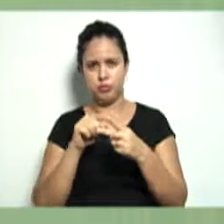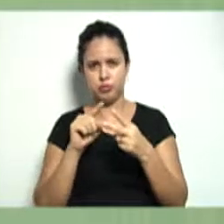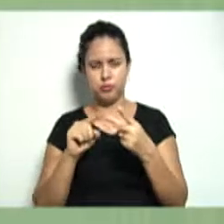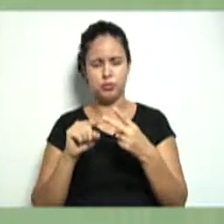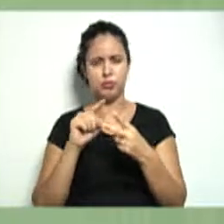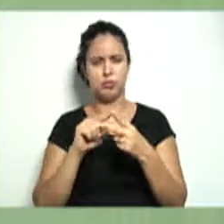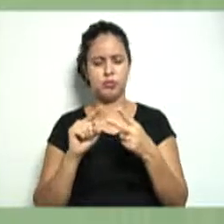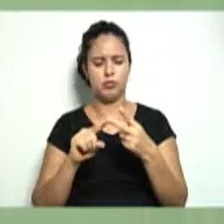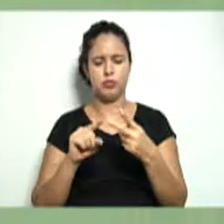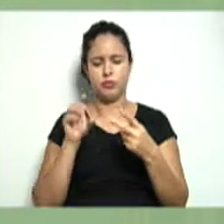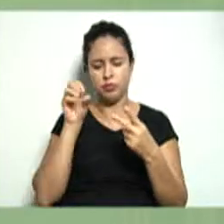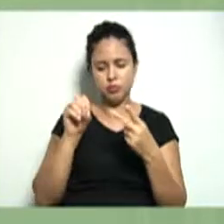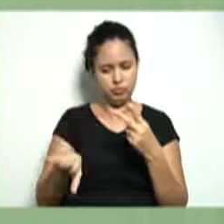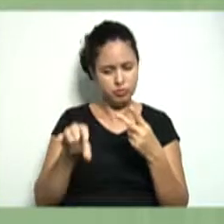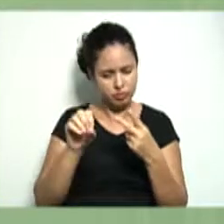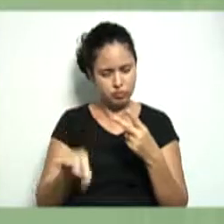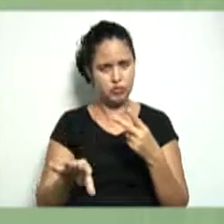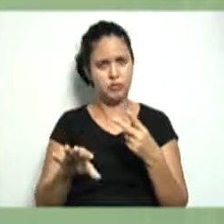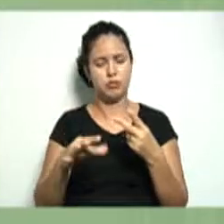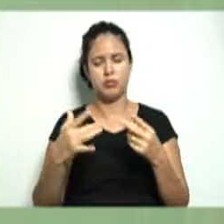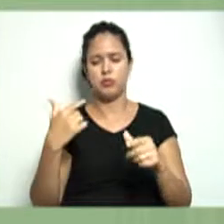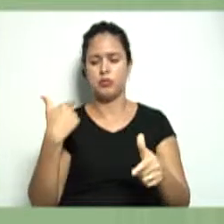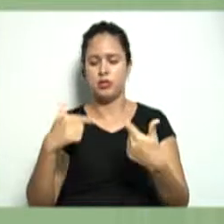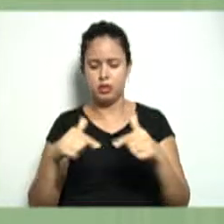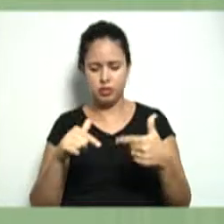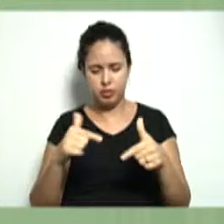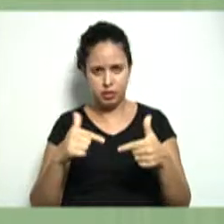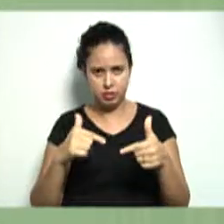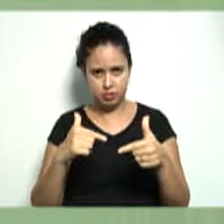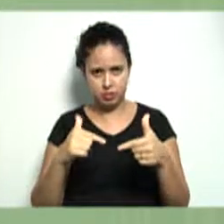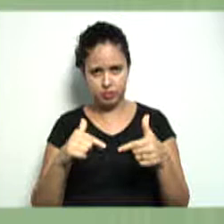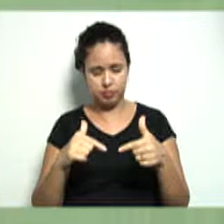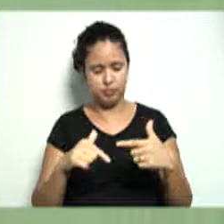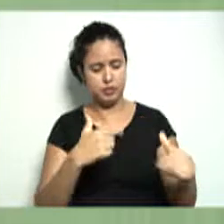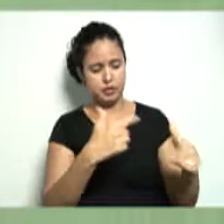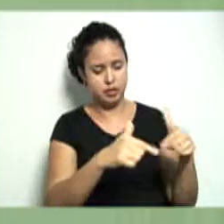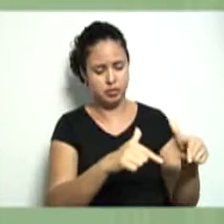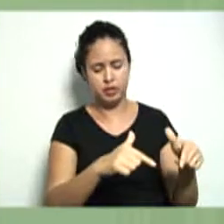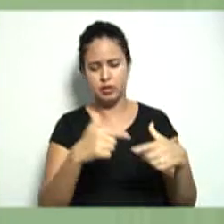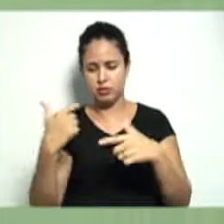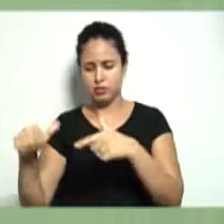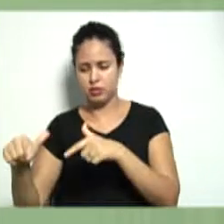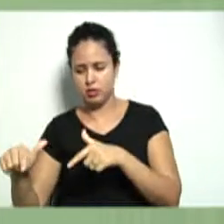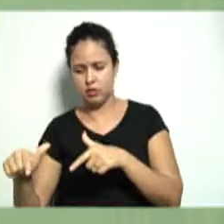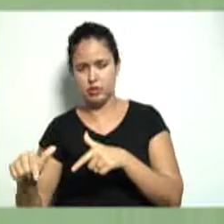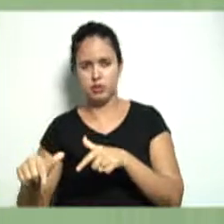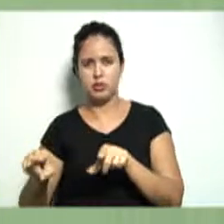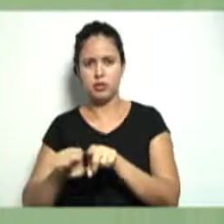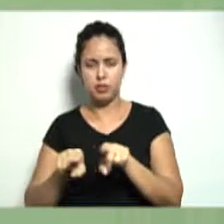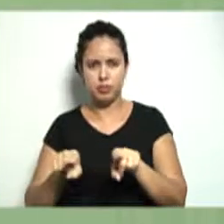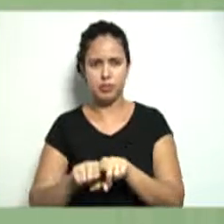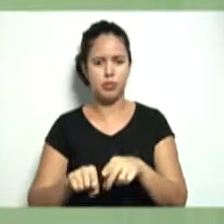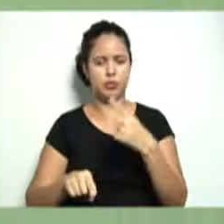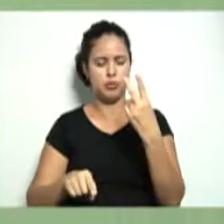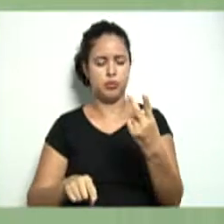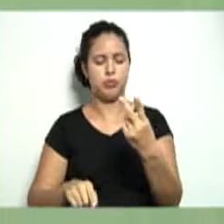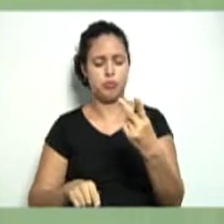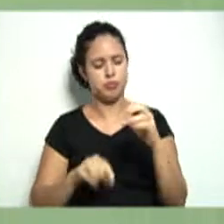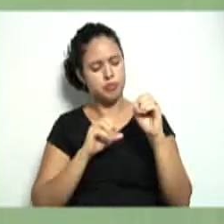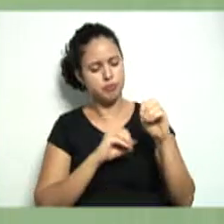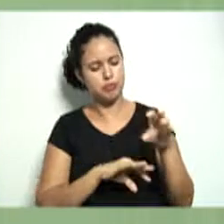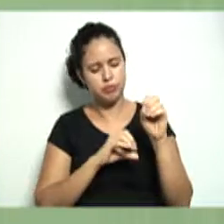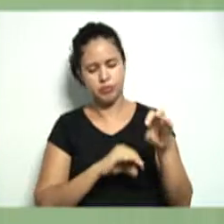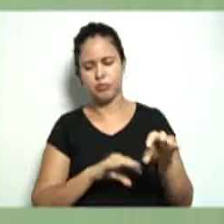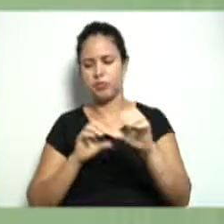formas distintas de trabalho, havia então duas formas de ensinar. A palavra escola